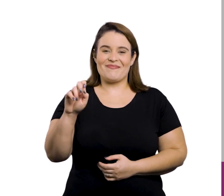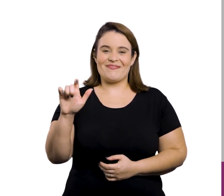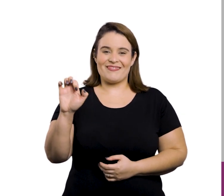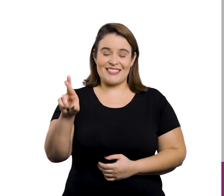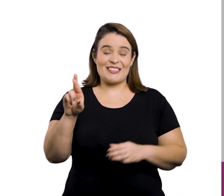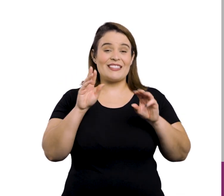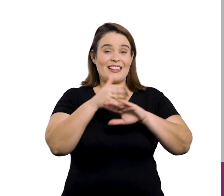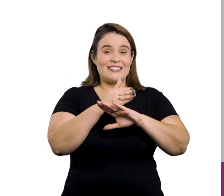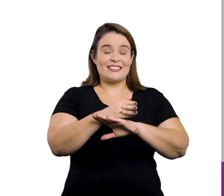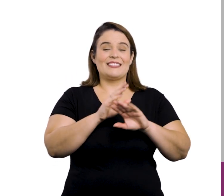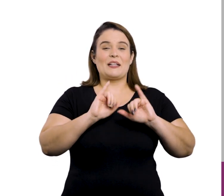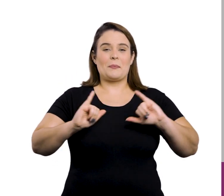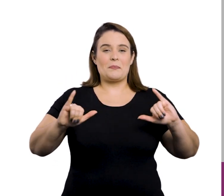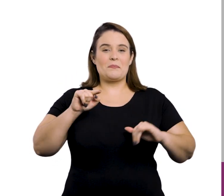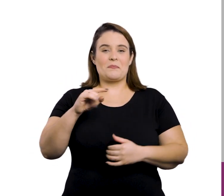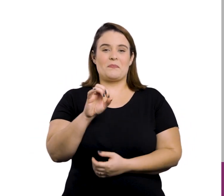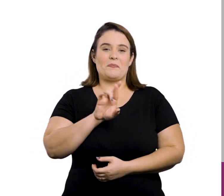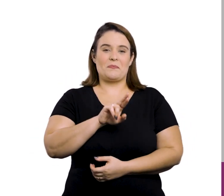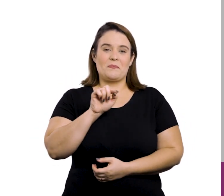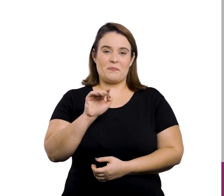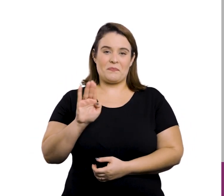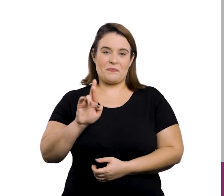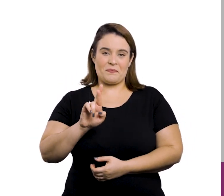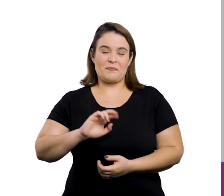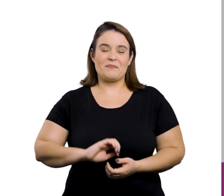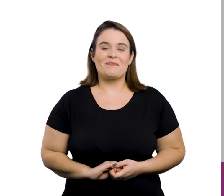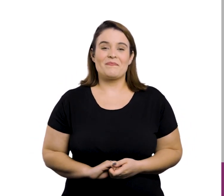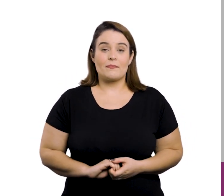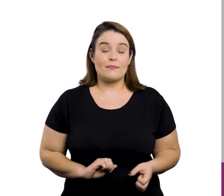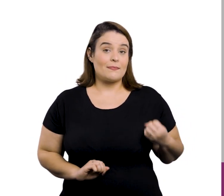Um #Fundeb para valer. Acesse